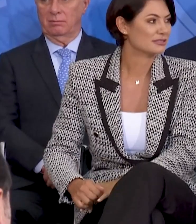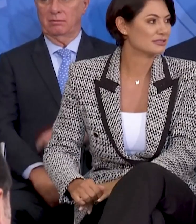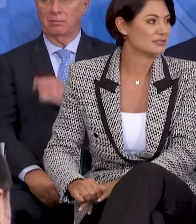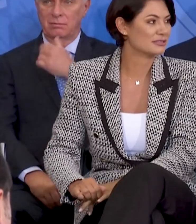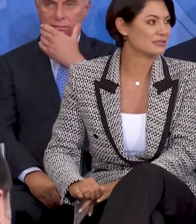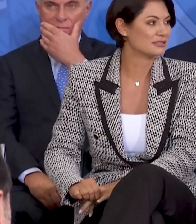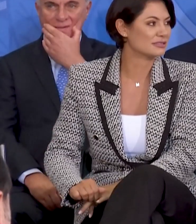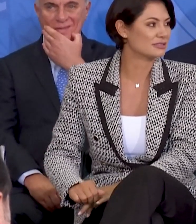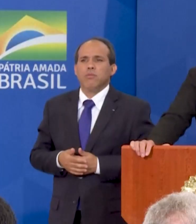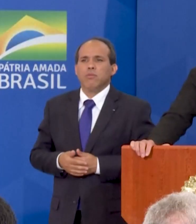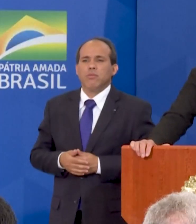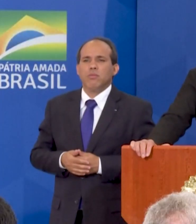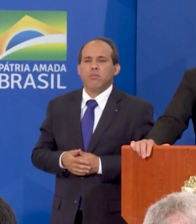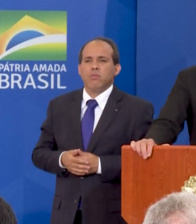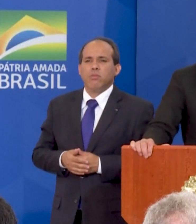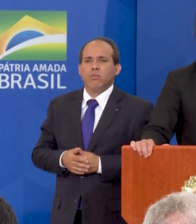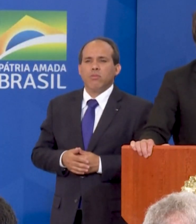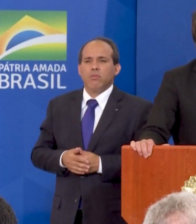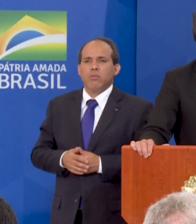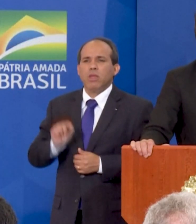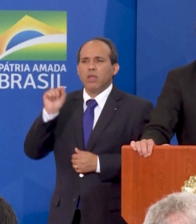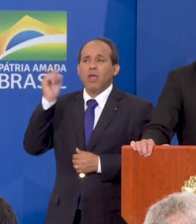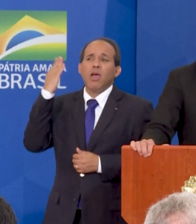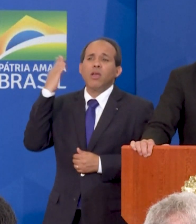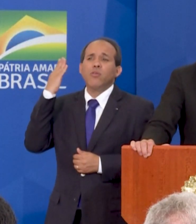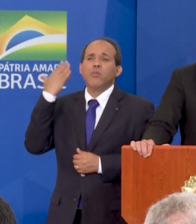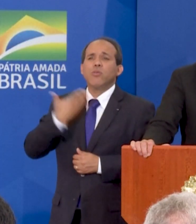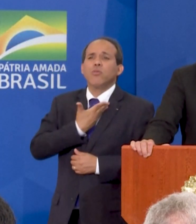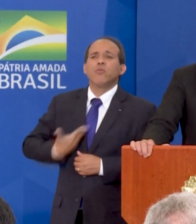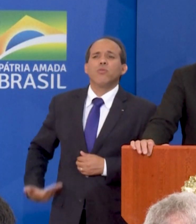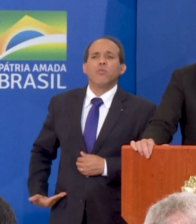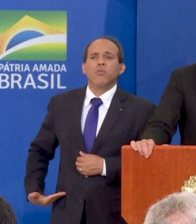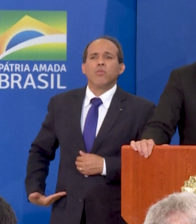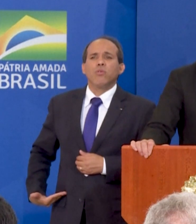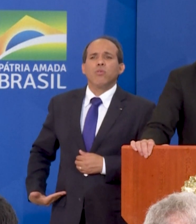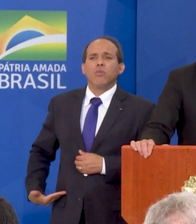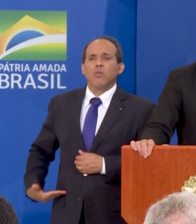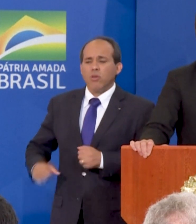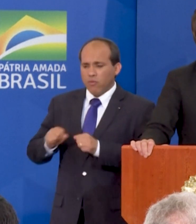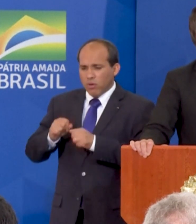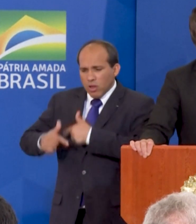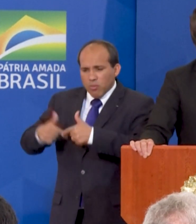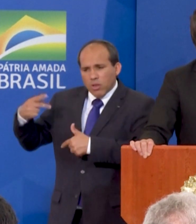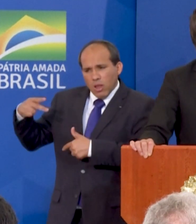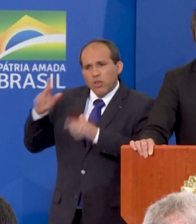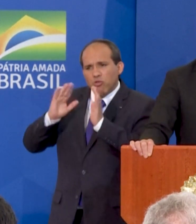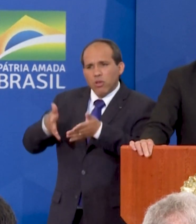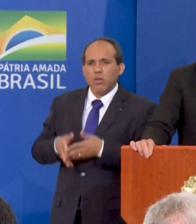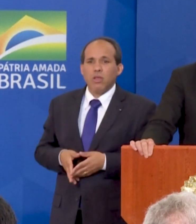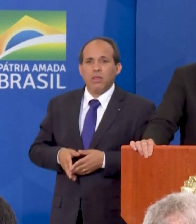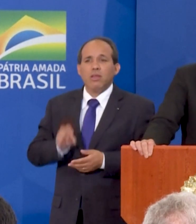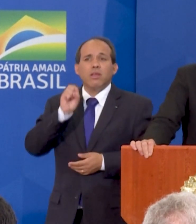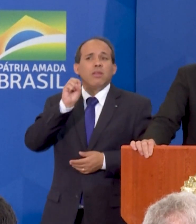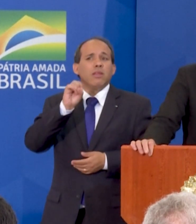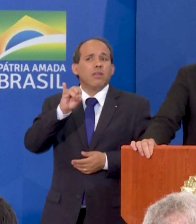máximo". Em resposta, o empresário não só relatou que teria enviado a todos os grupos, como também mandou um abraço aos